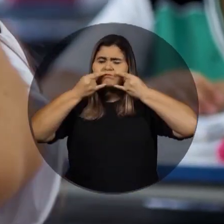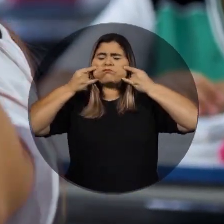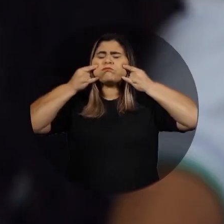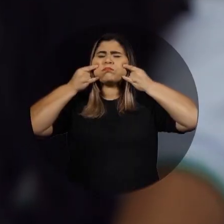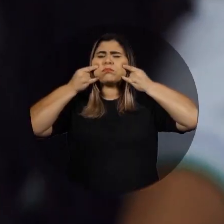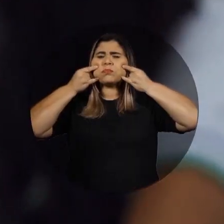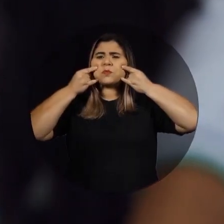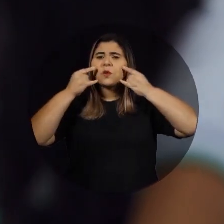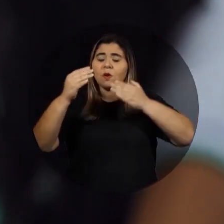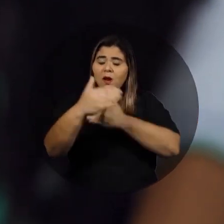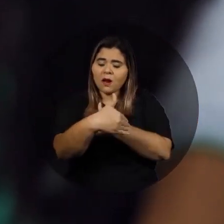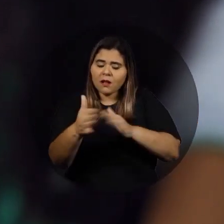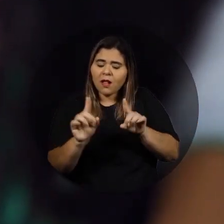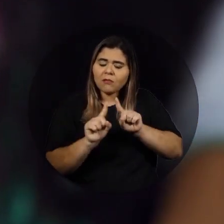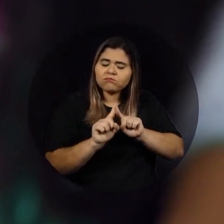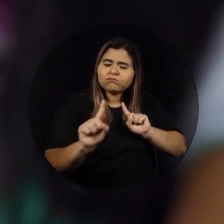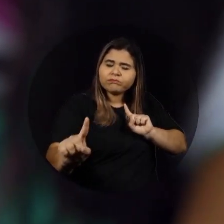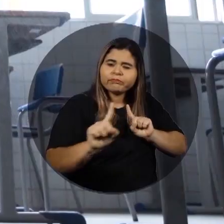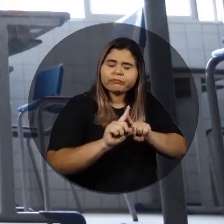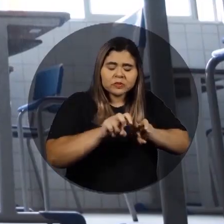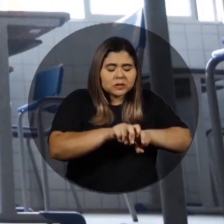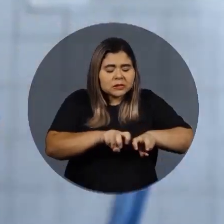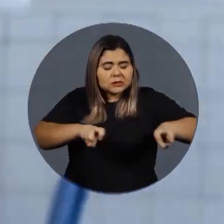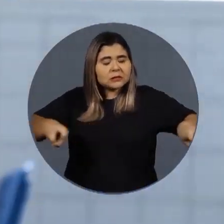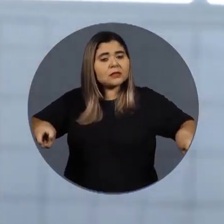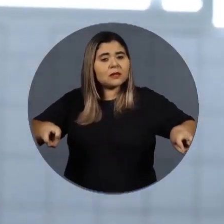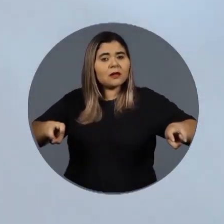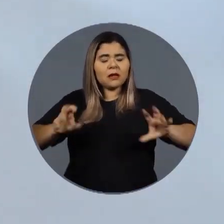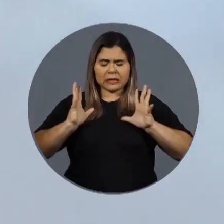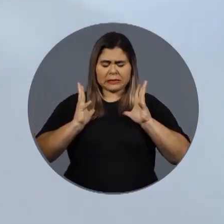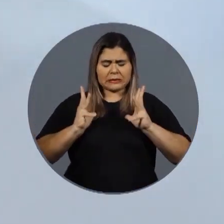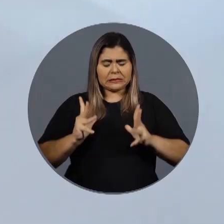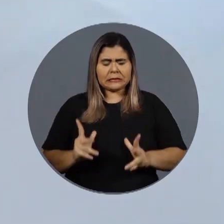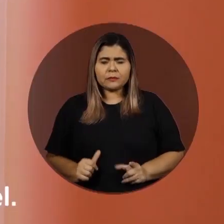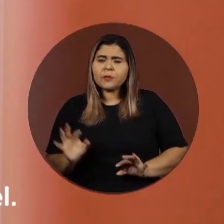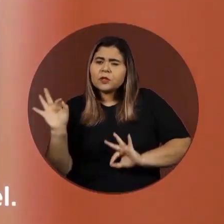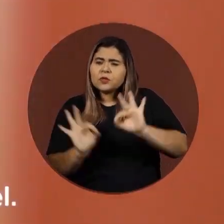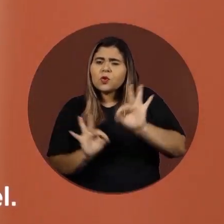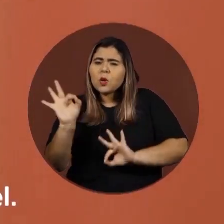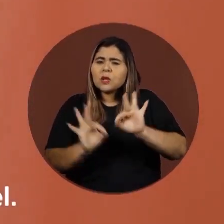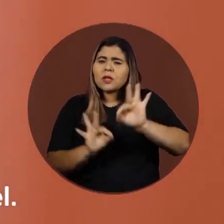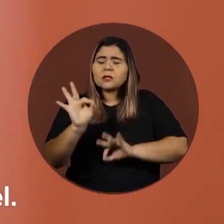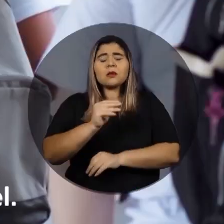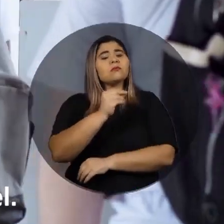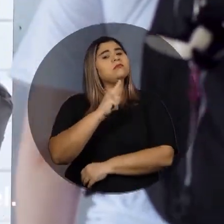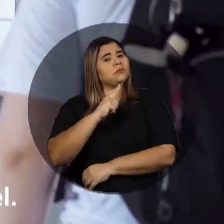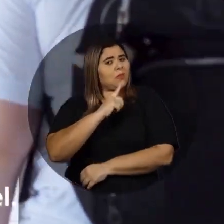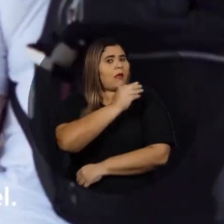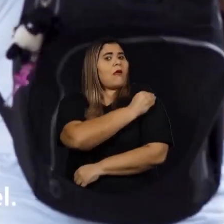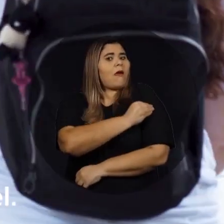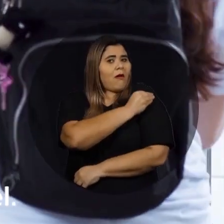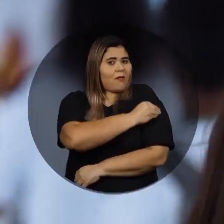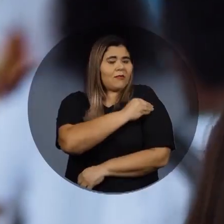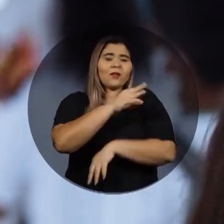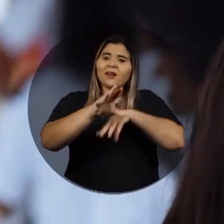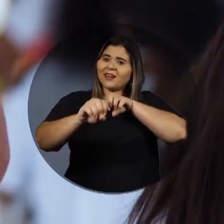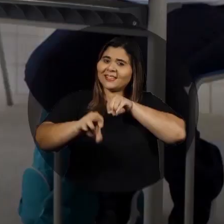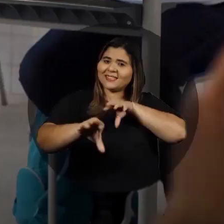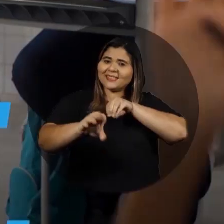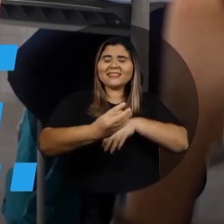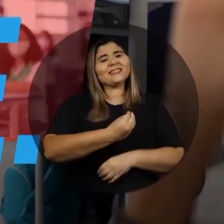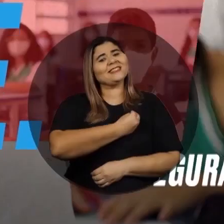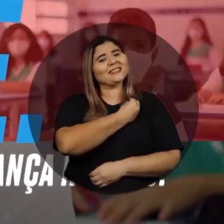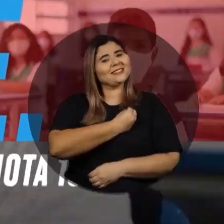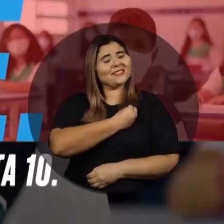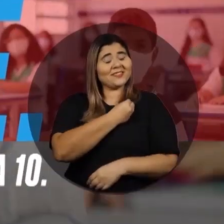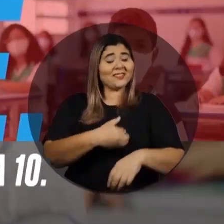obrigatório de máscaras, salas respeitando o distanciamento, higienização constante dos ambientes e diversos pontos de apoio com álcool em gel. A educação